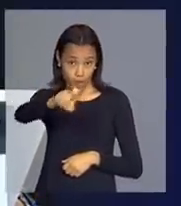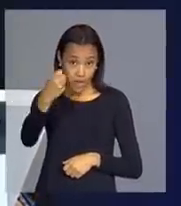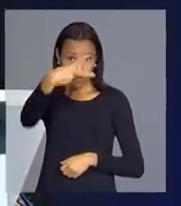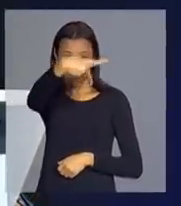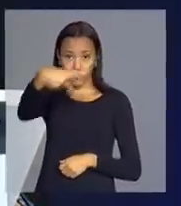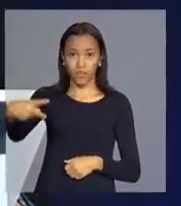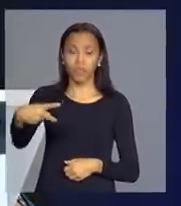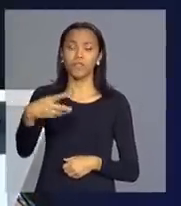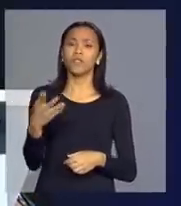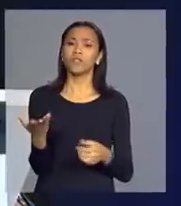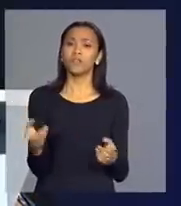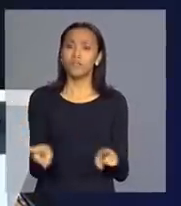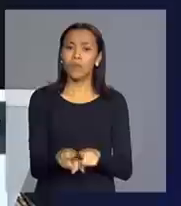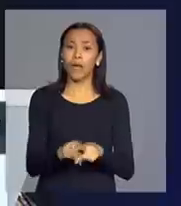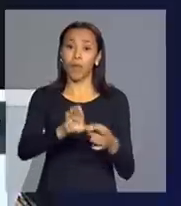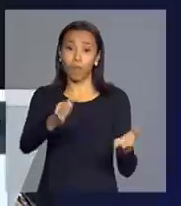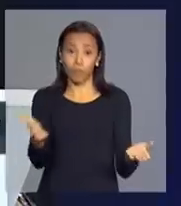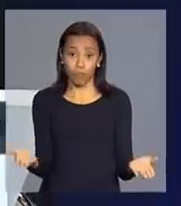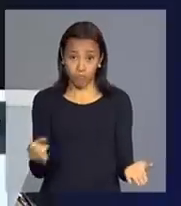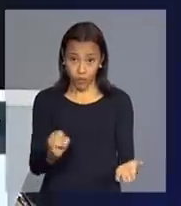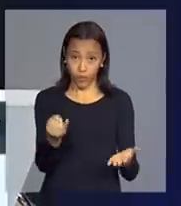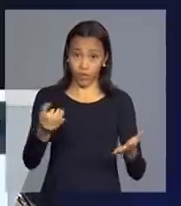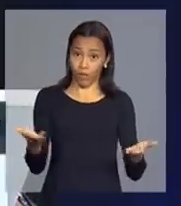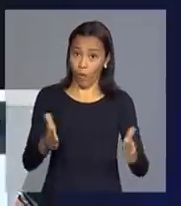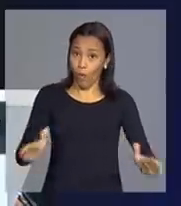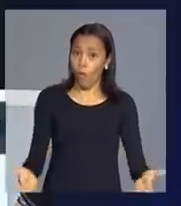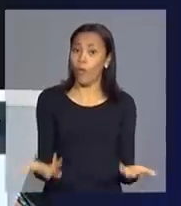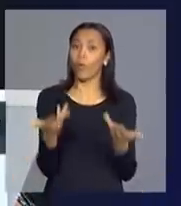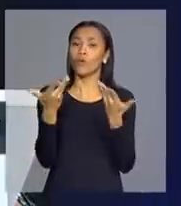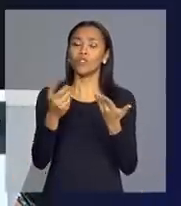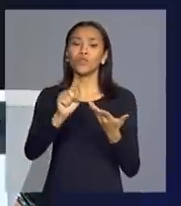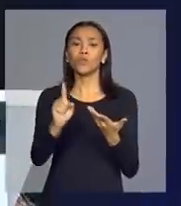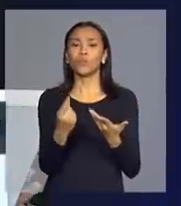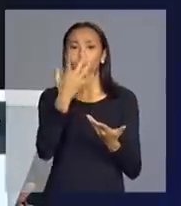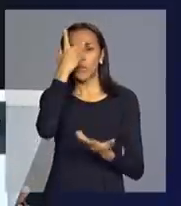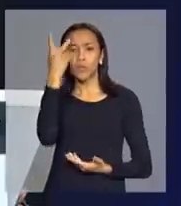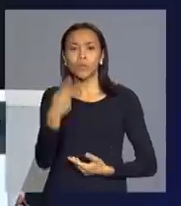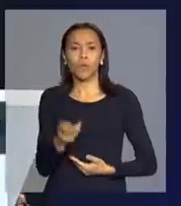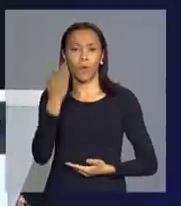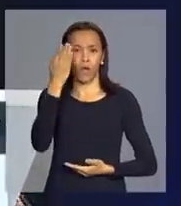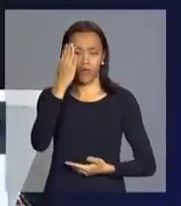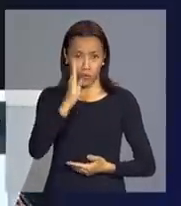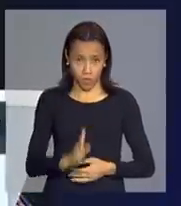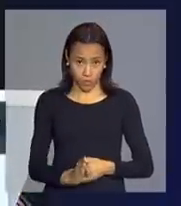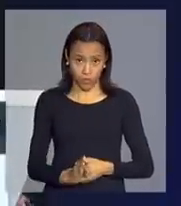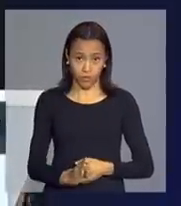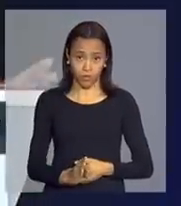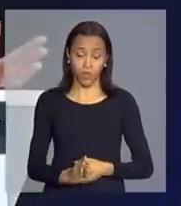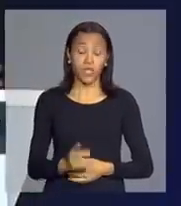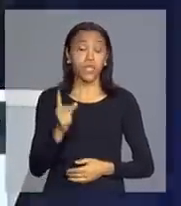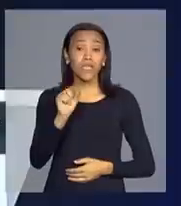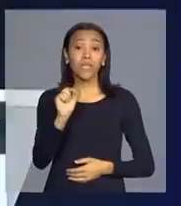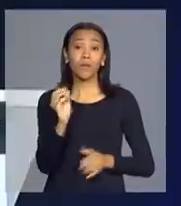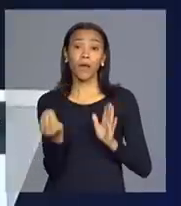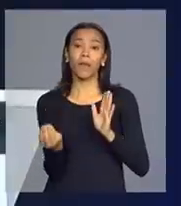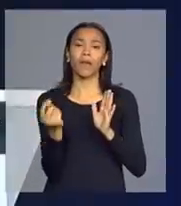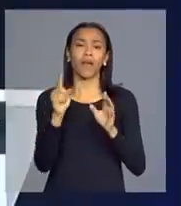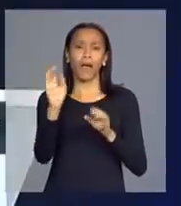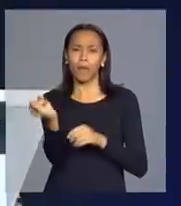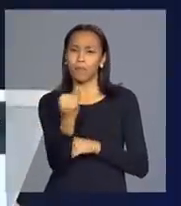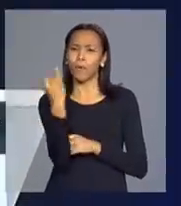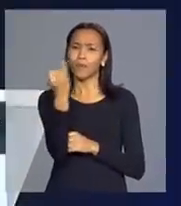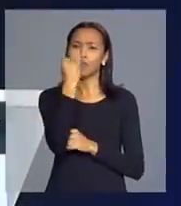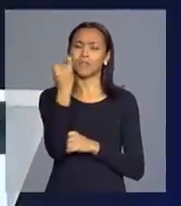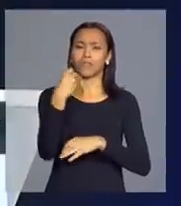queria aproveitar essa cerimônia para homenagear um brasileiro que colocou na pauta do país, na